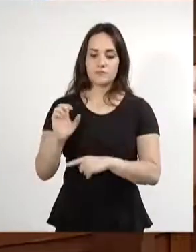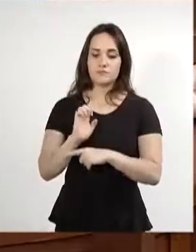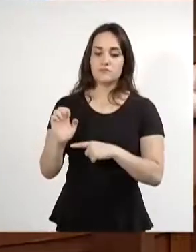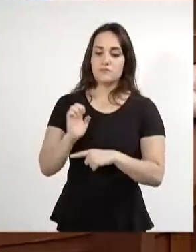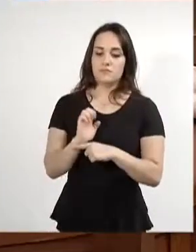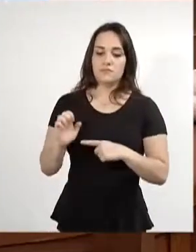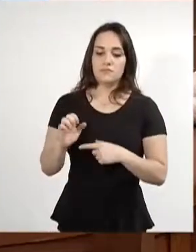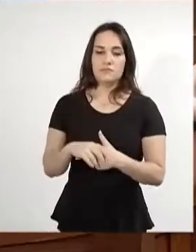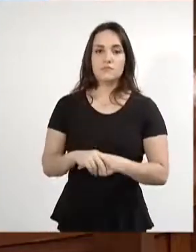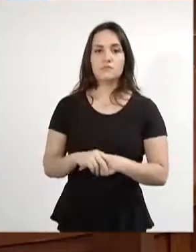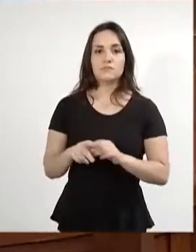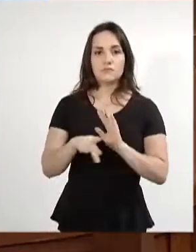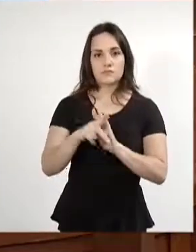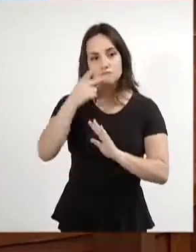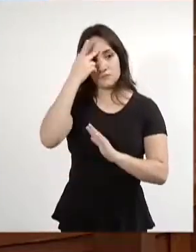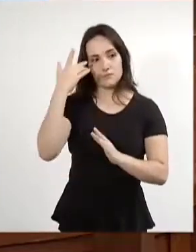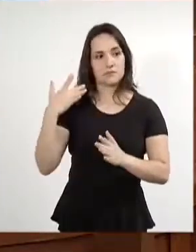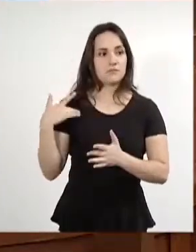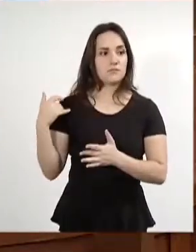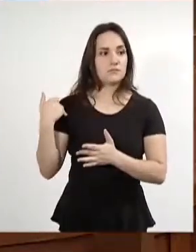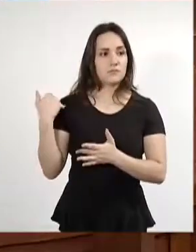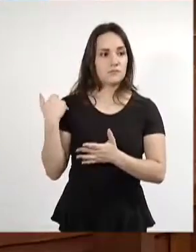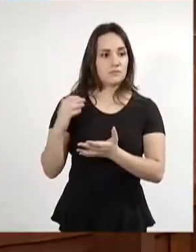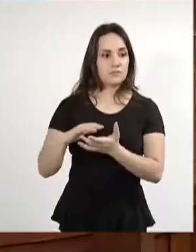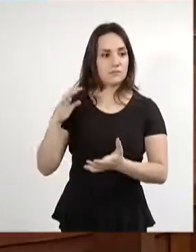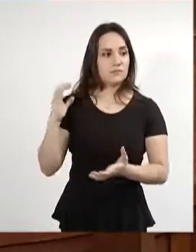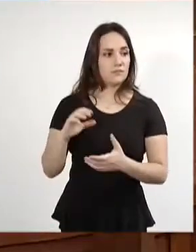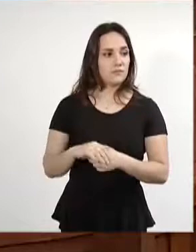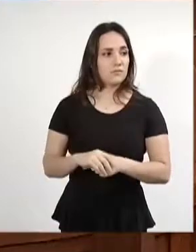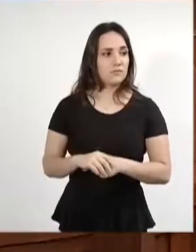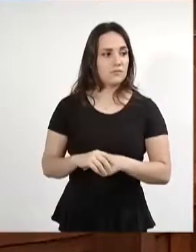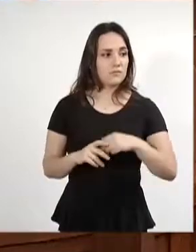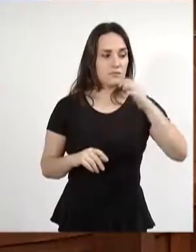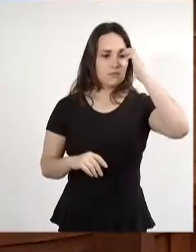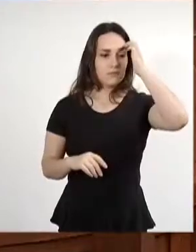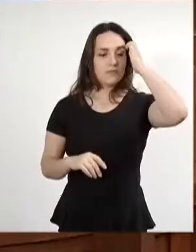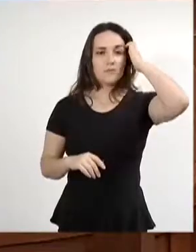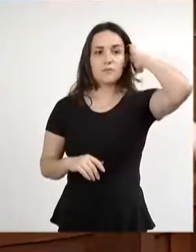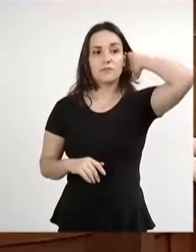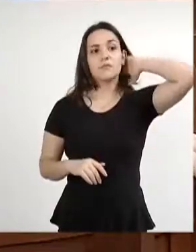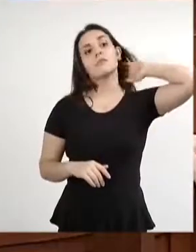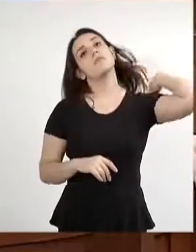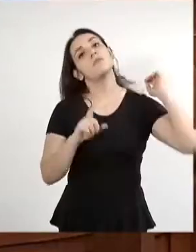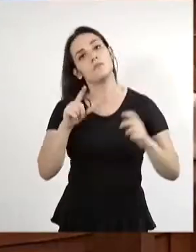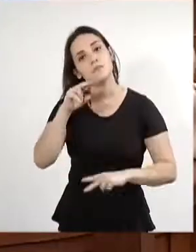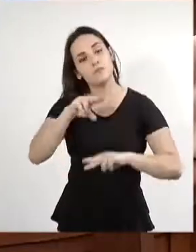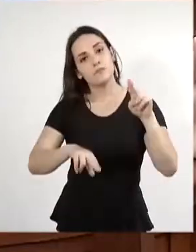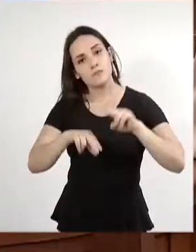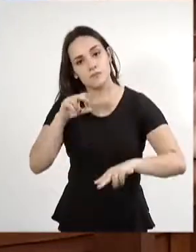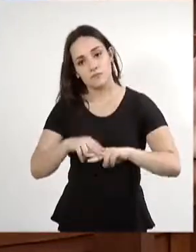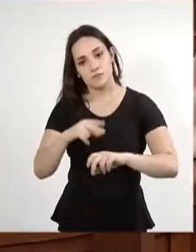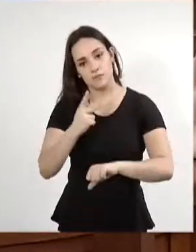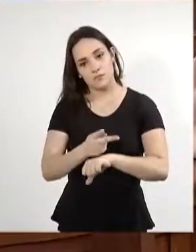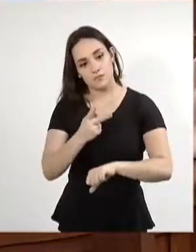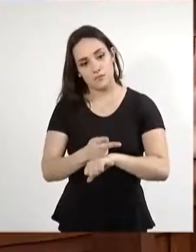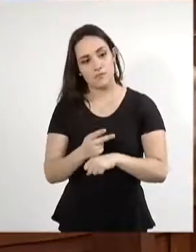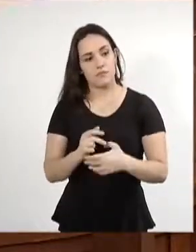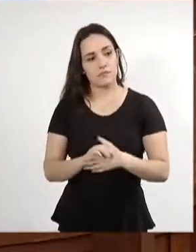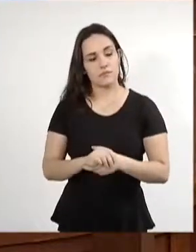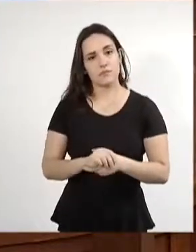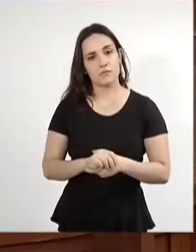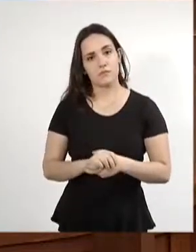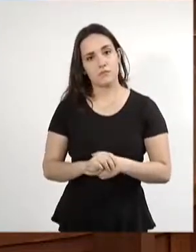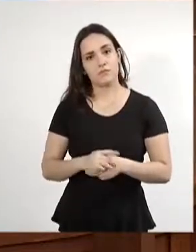Estadual do Idoso. Essa semana, diferente do Junho Prata, o Junho Prata nós